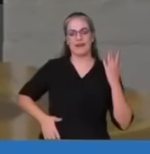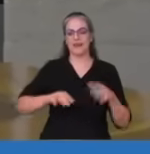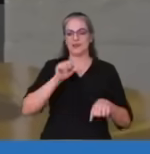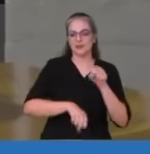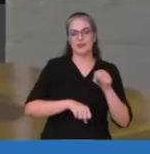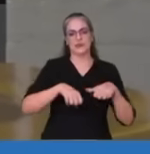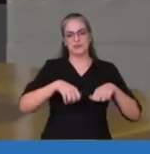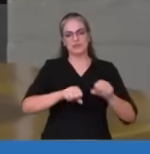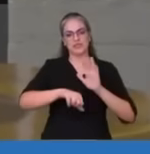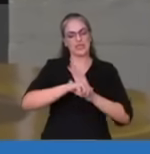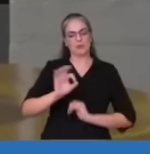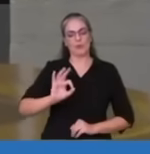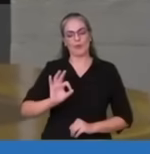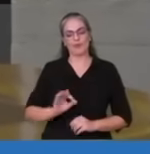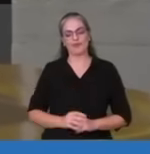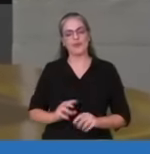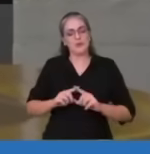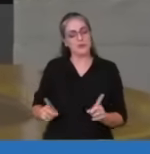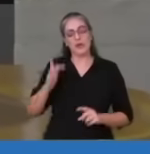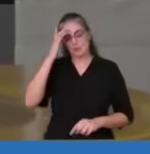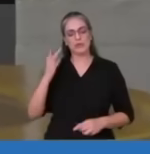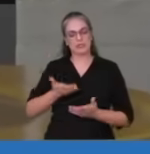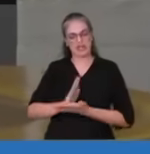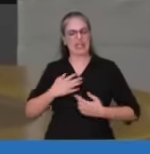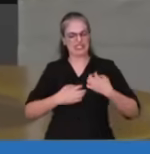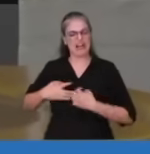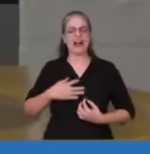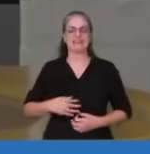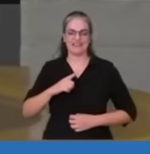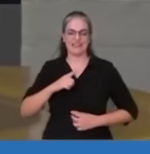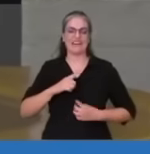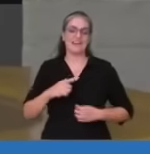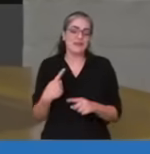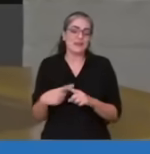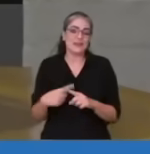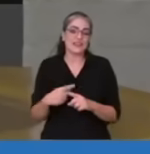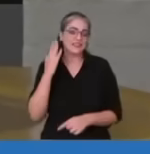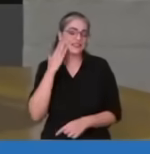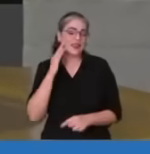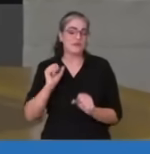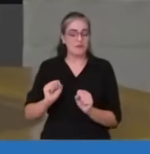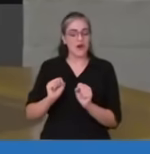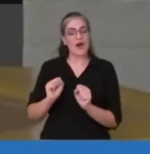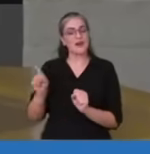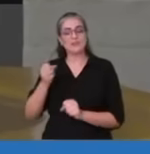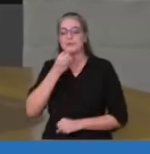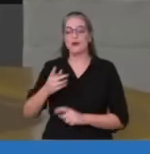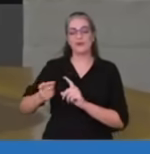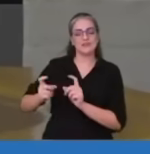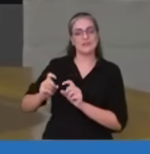criminosos ela incomoda bastante porque representa uma possibilidade de administração transparente